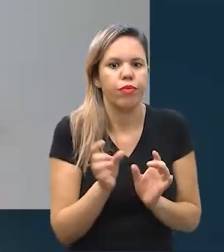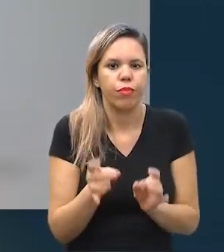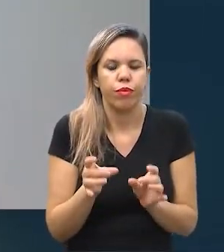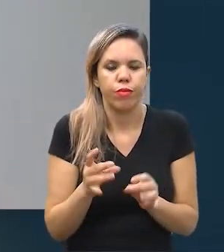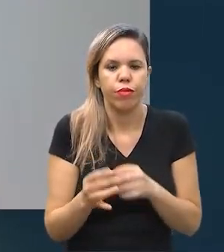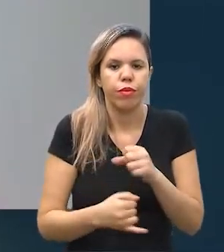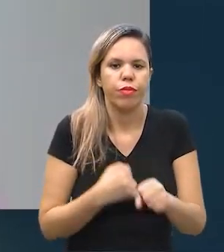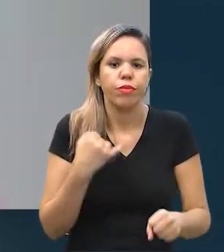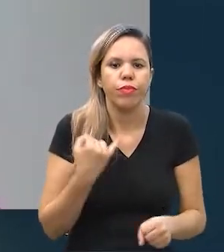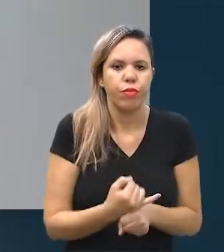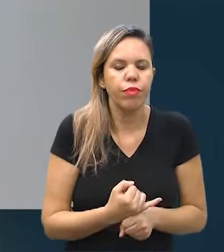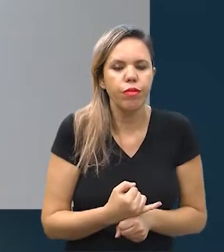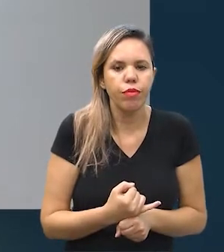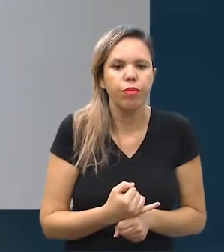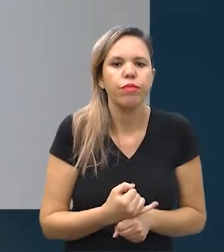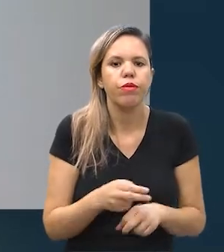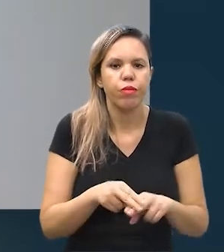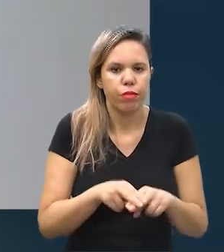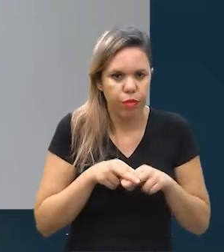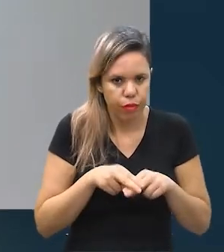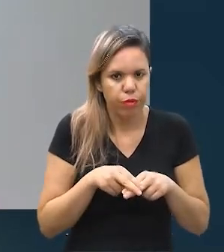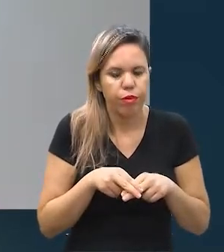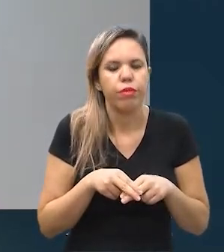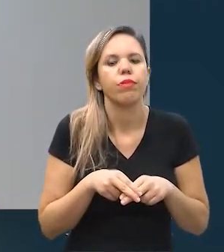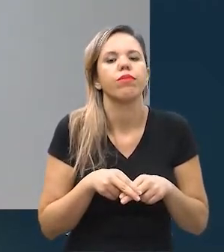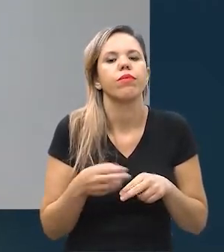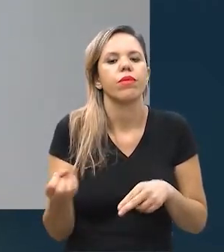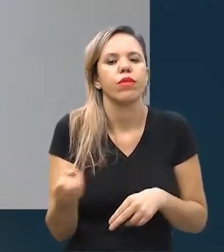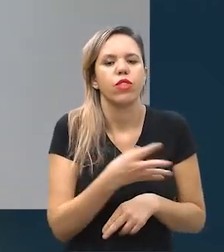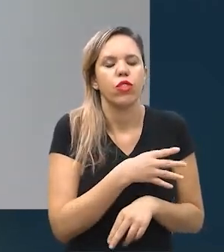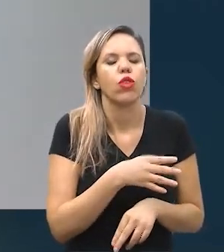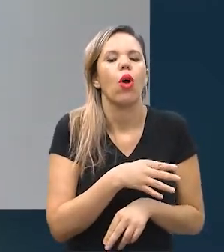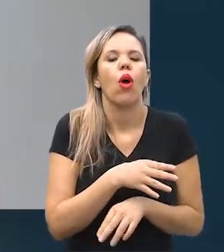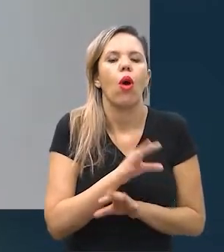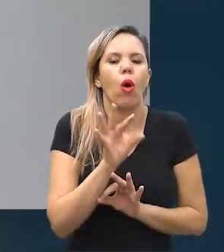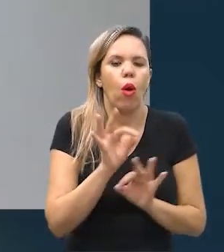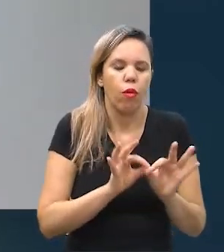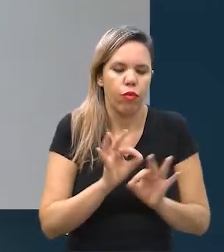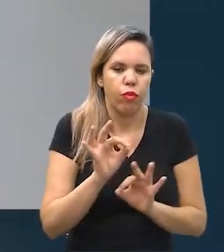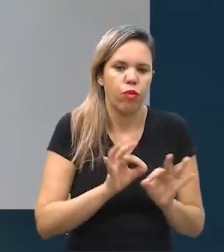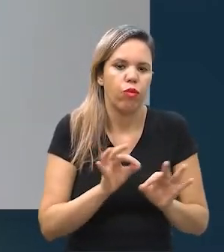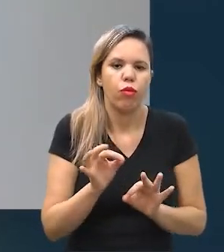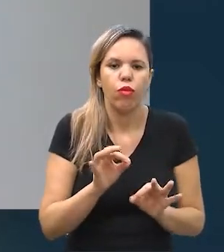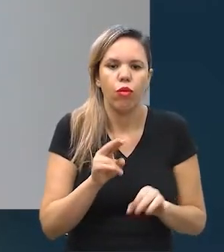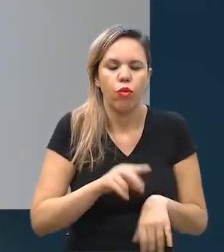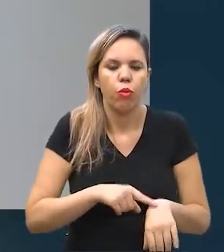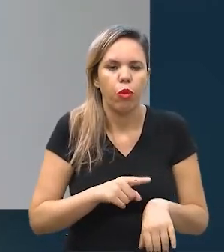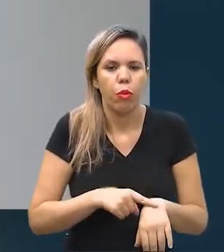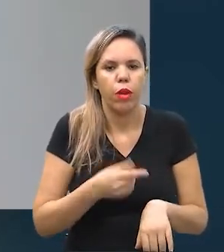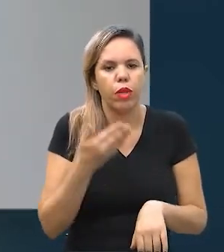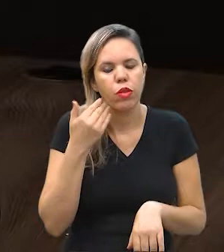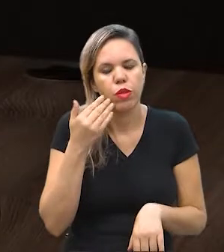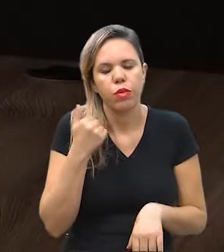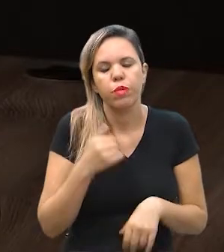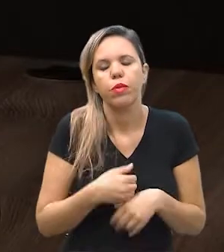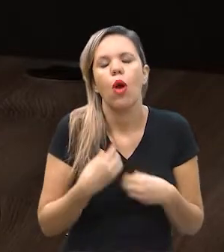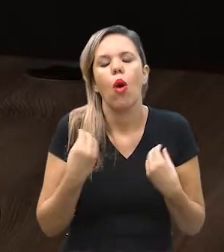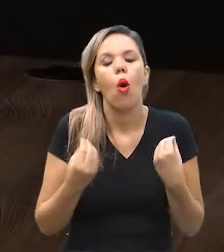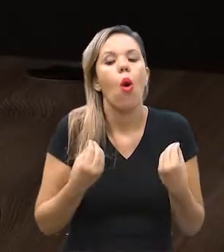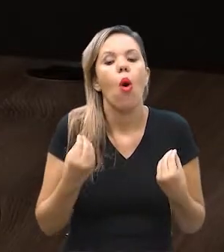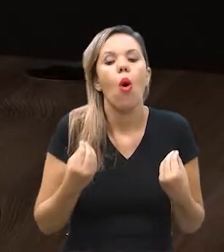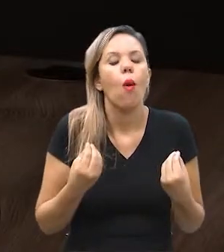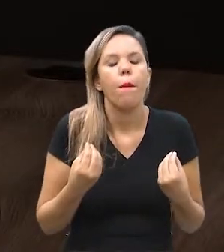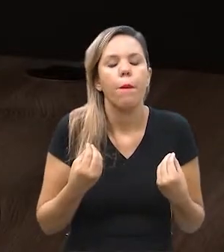vendas online, justamente por conta dessa nova formatação de consumo, desse novo momento, né? E